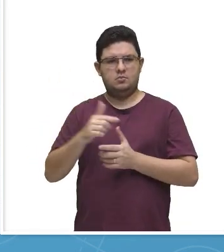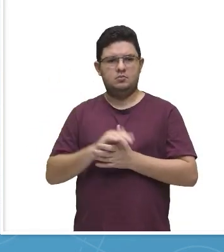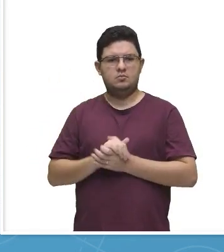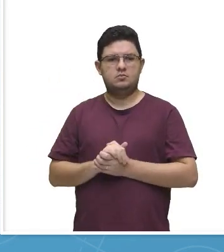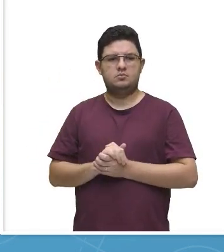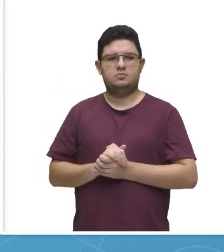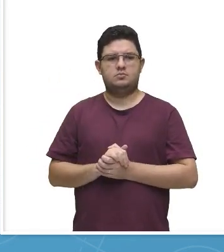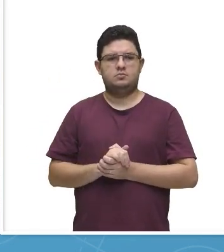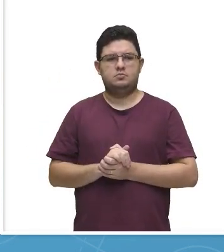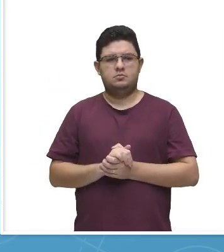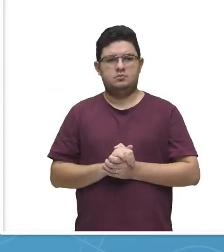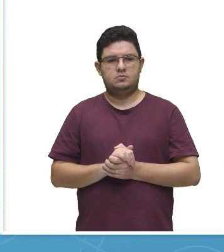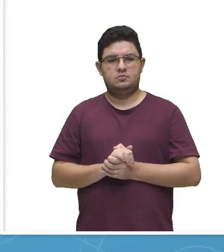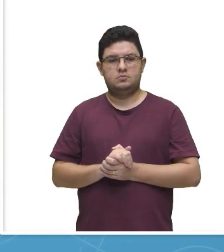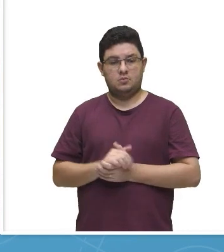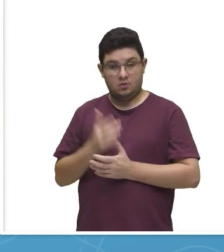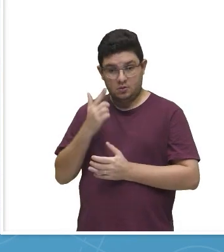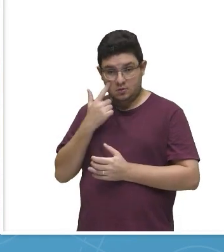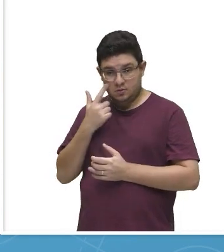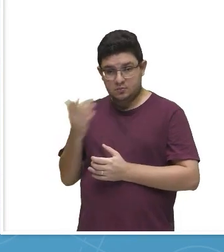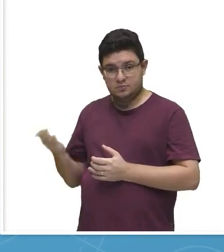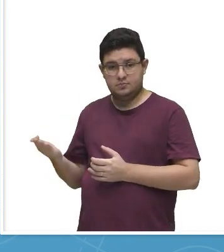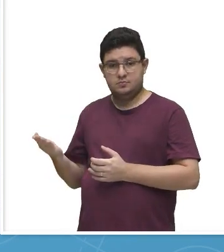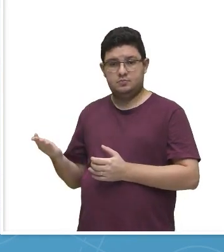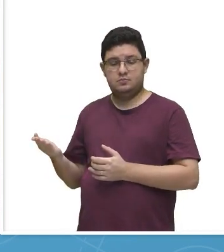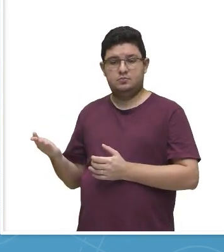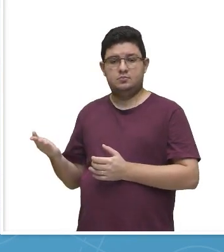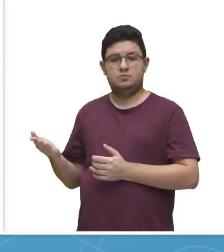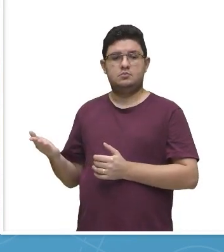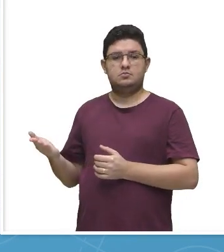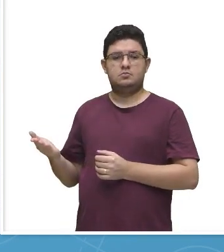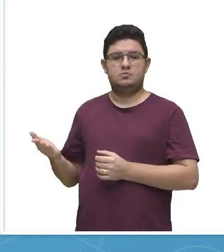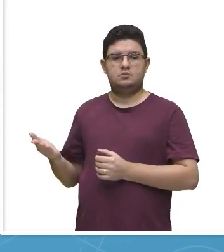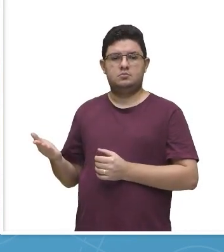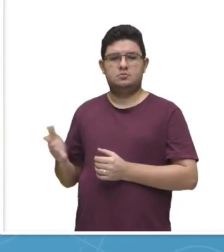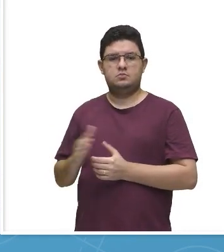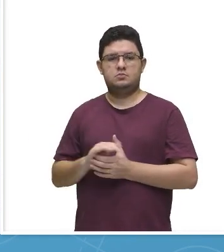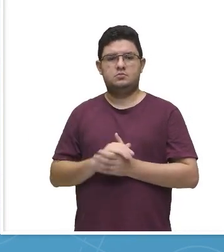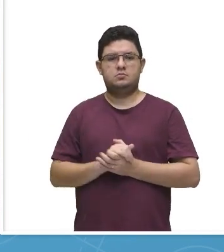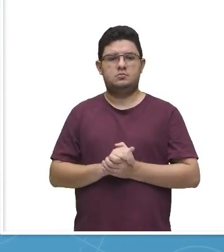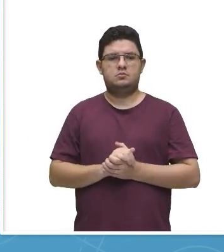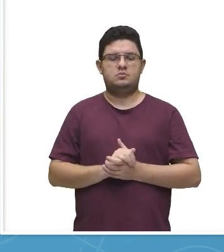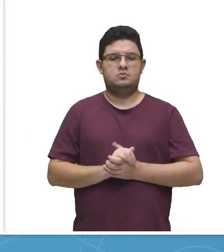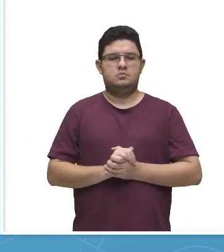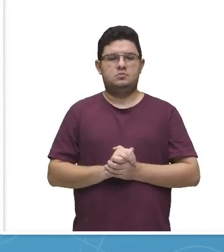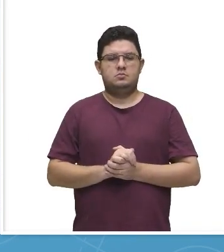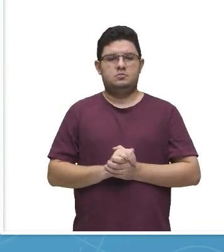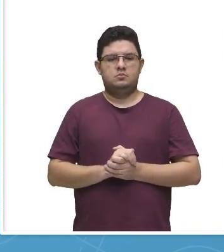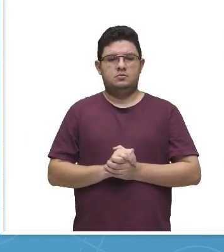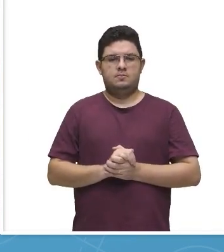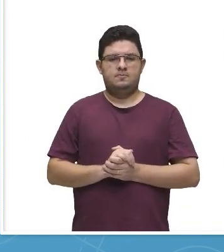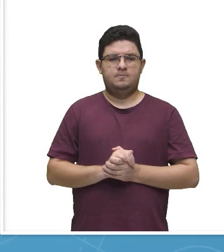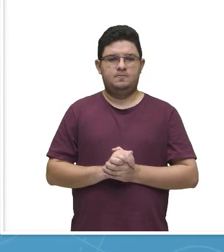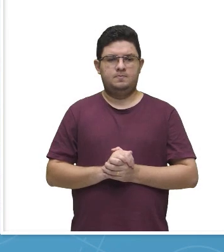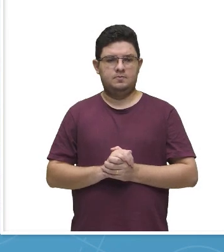Temos mais alguém? Davi Santos, questão 1, né? Está dizendo que dá